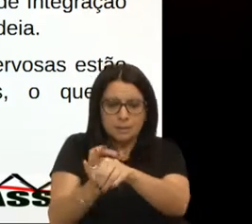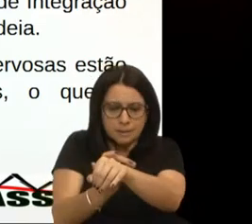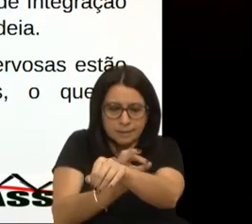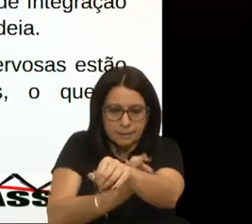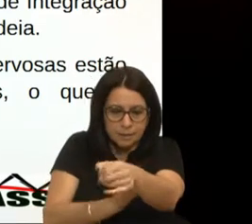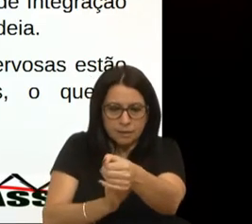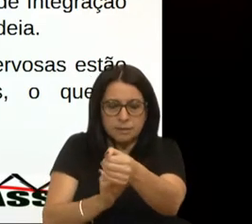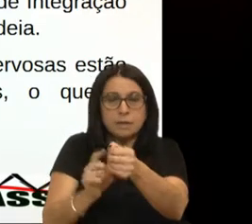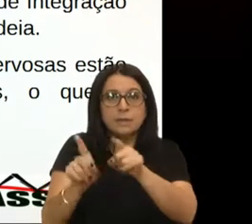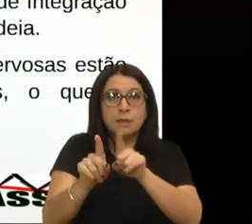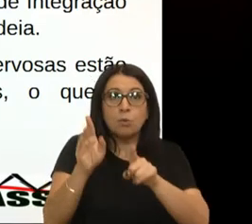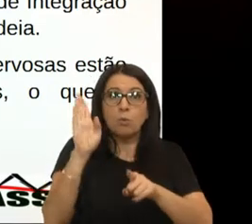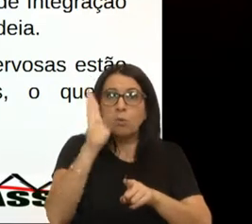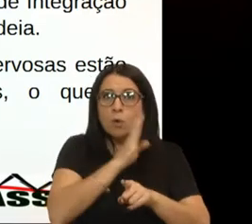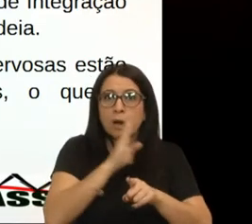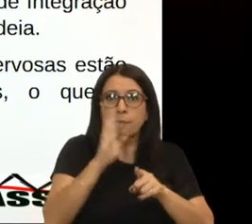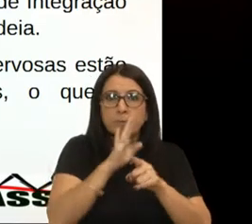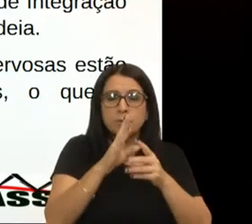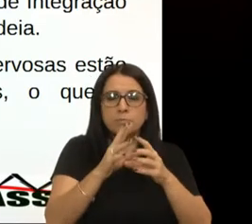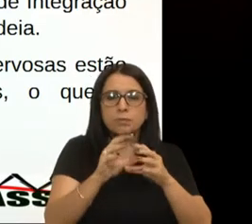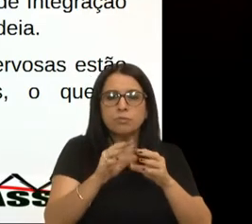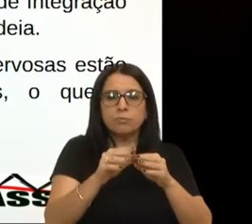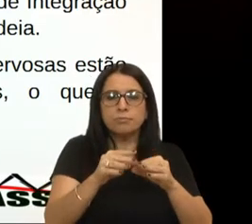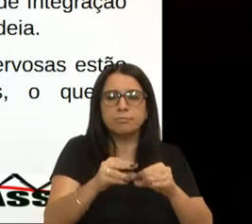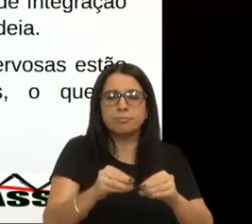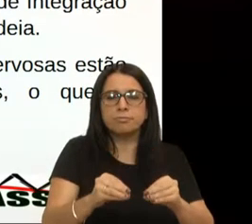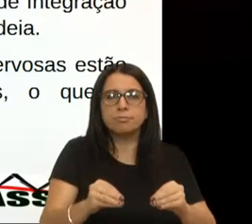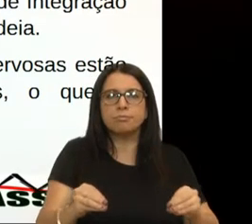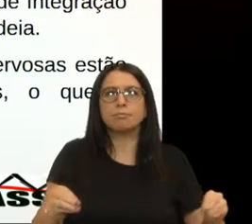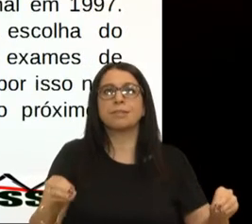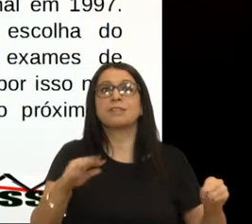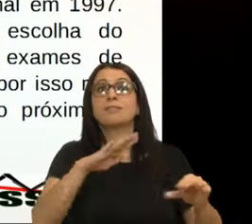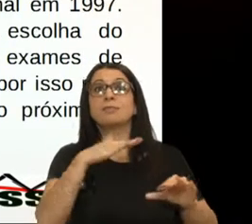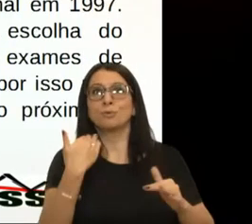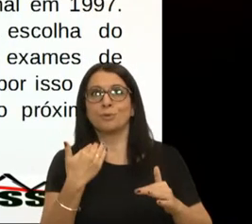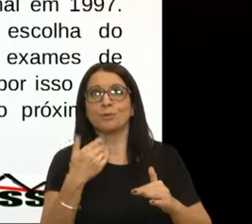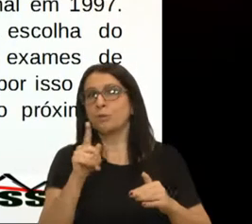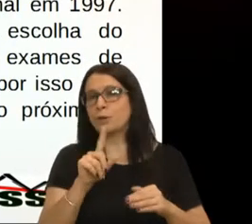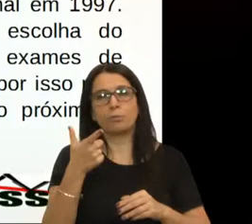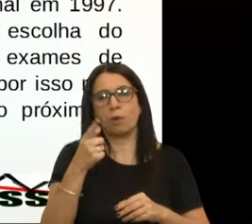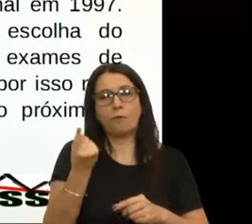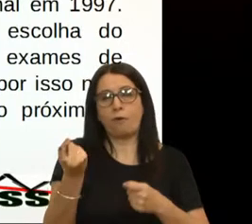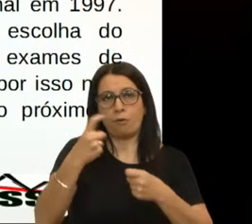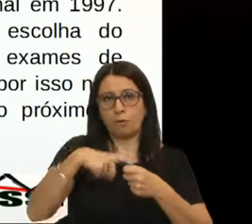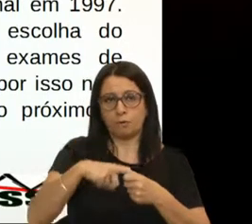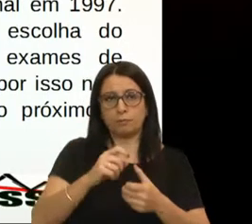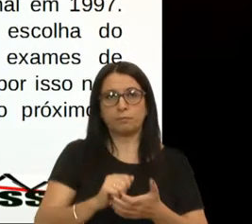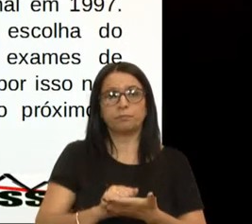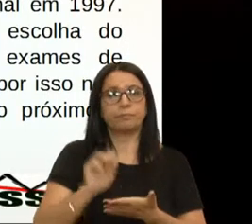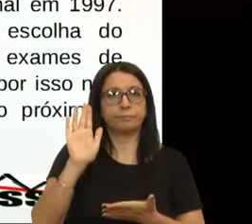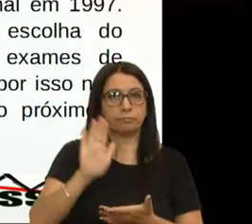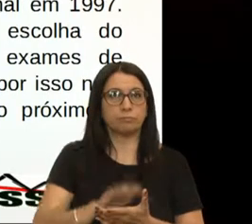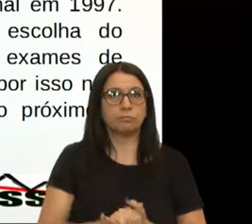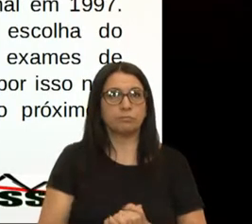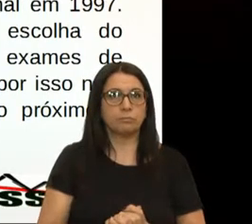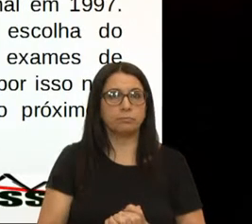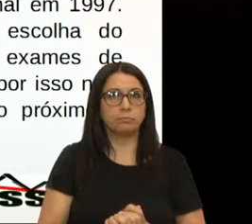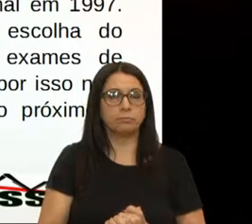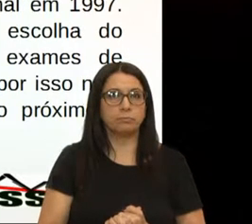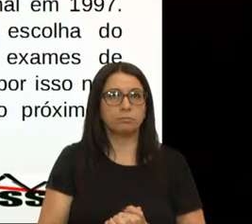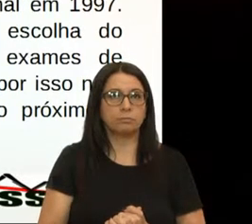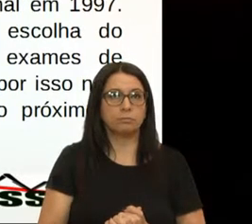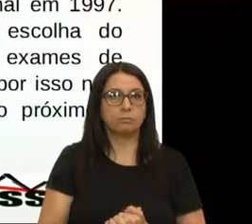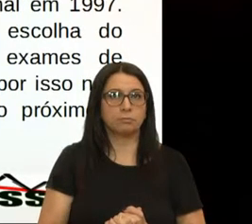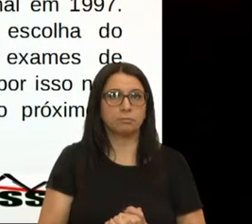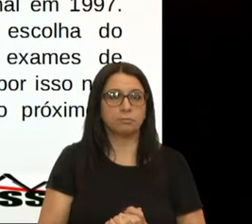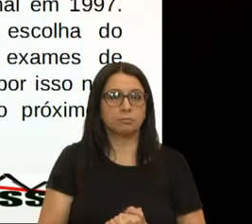estão sendo rapidamente destruídas, o que é irreversível. Após uma parte, por gentileza, vereador. Só um instantinho. Uma